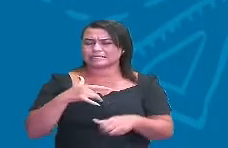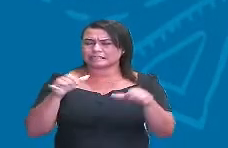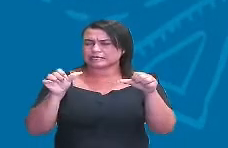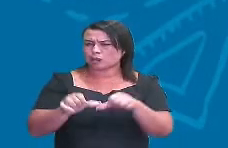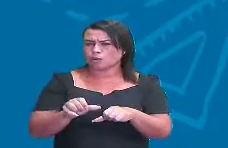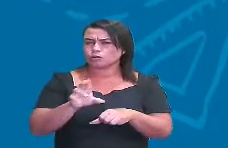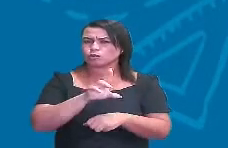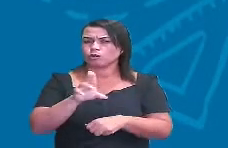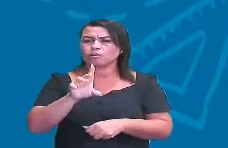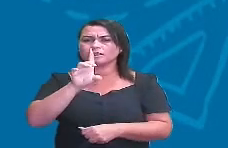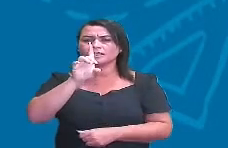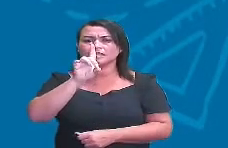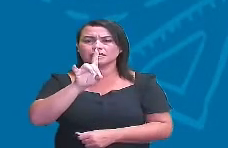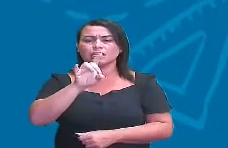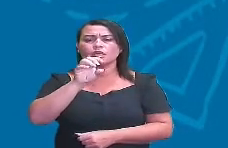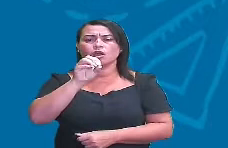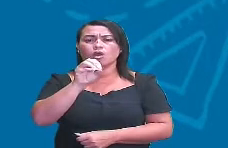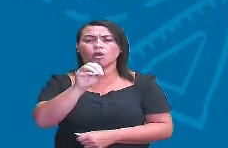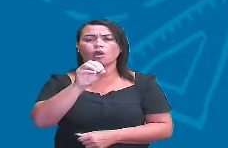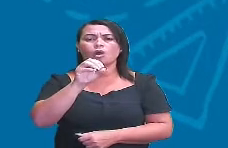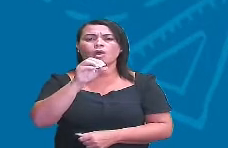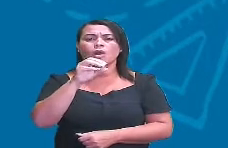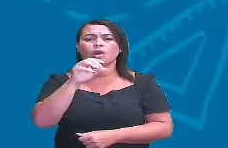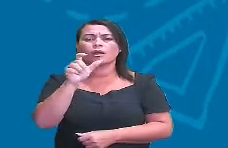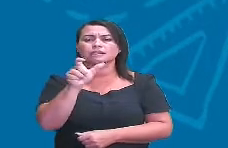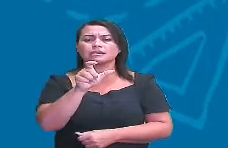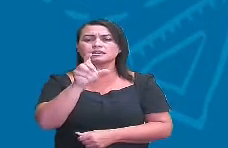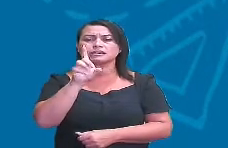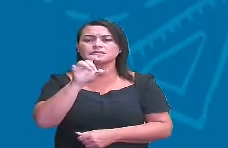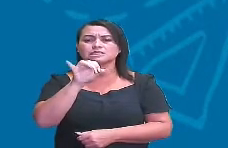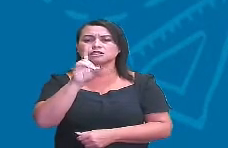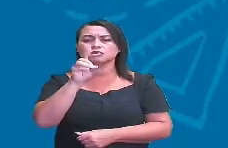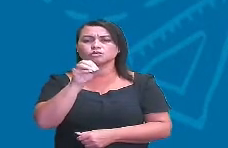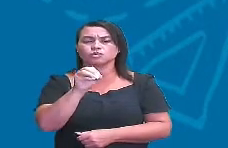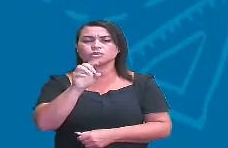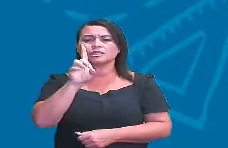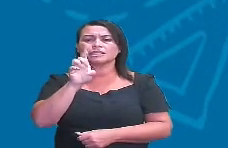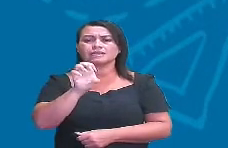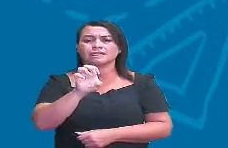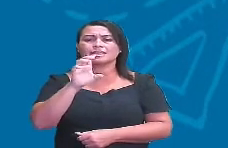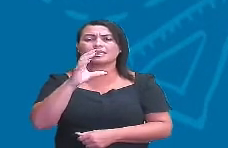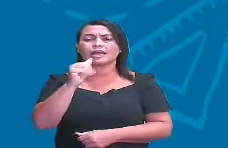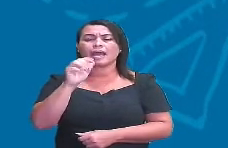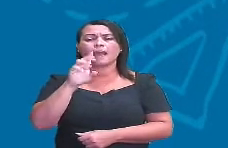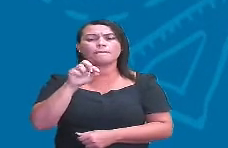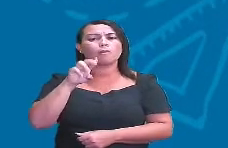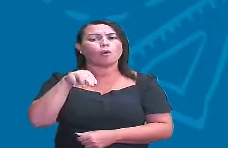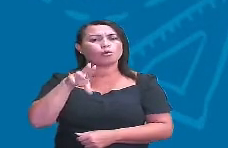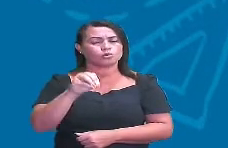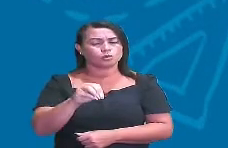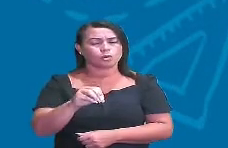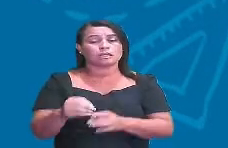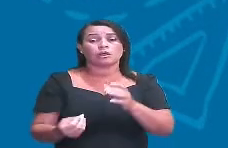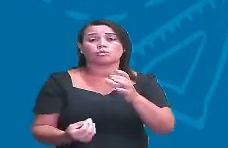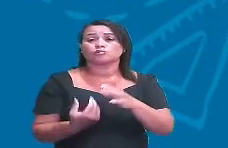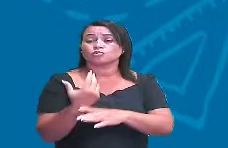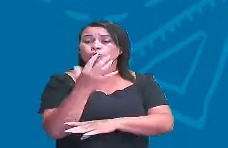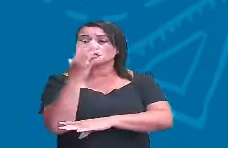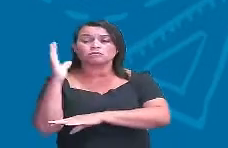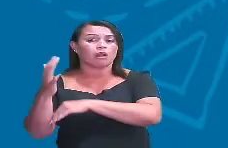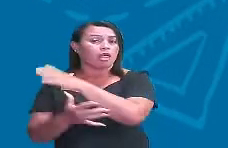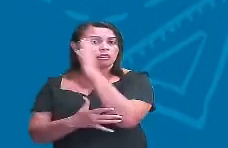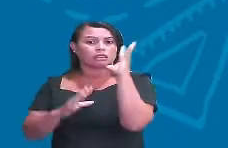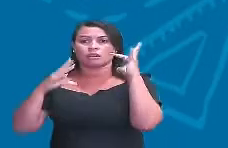de dióxido de carbono. Portanto, todas as plantinhas vão retirar esse gás do ar, vão extrair esse gás